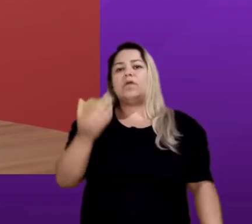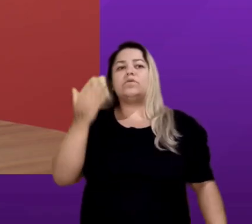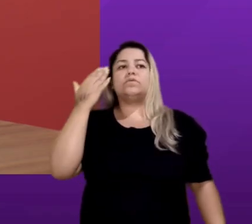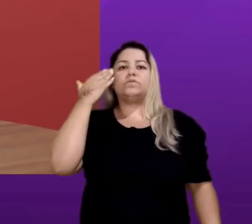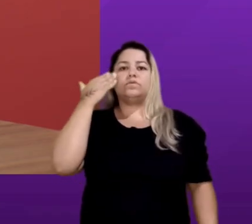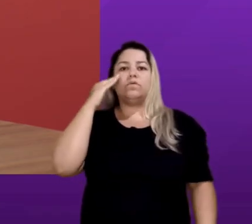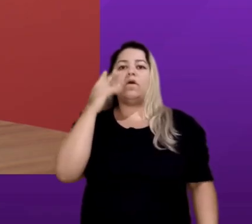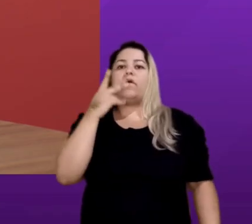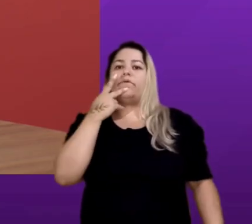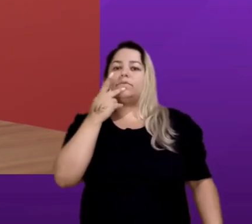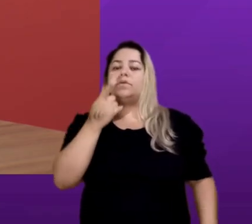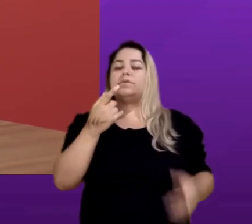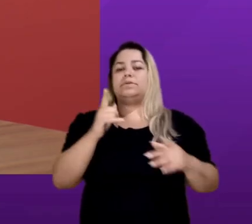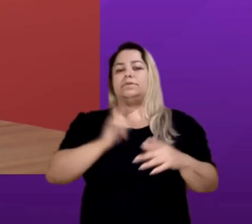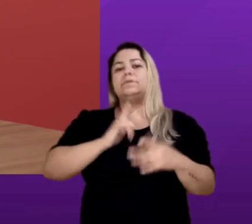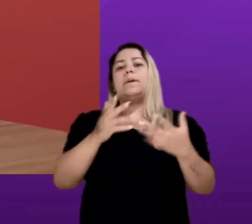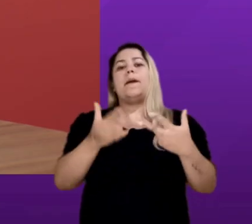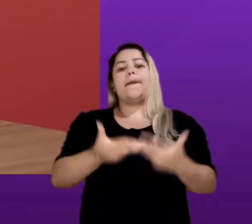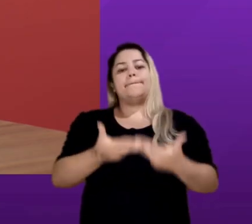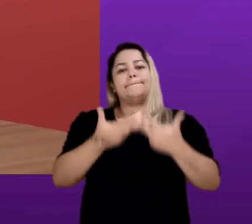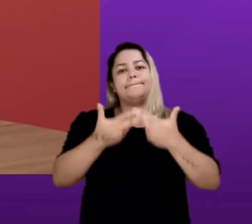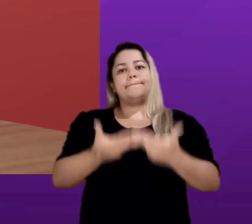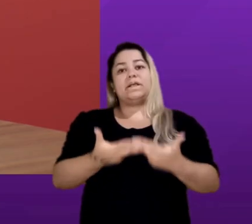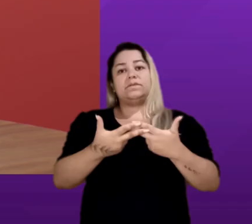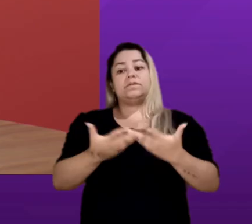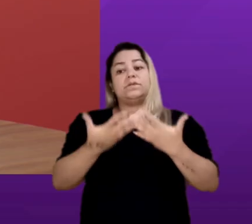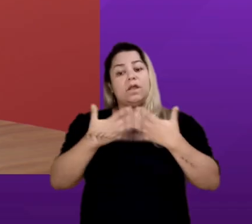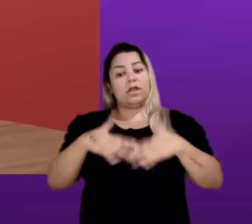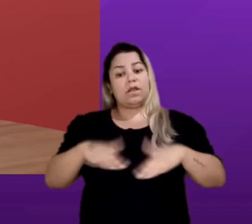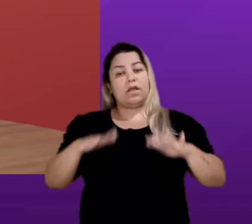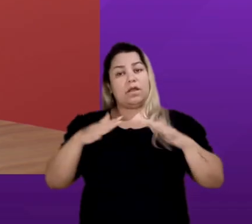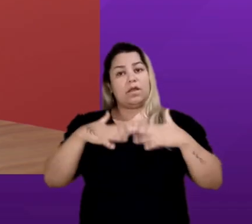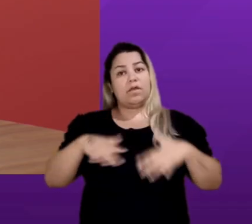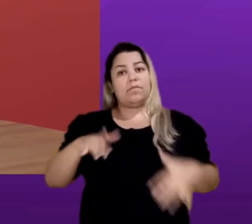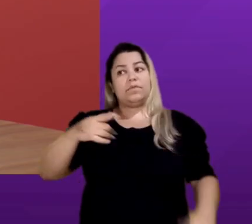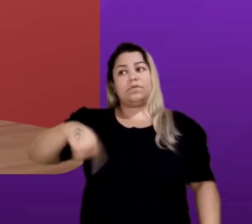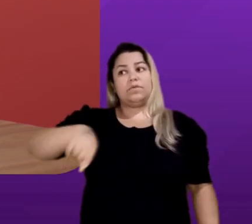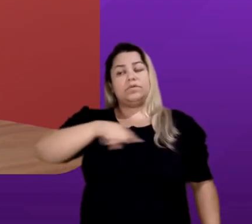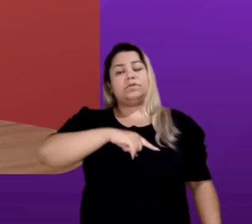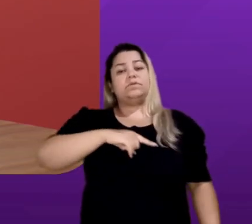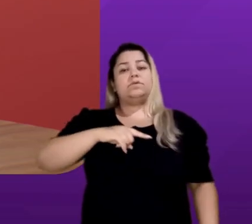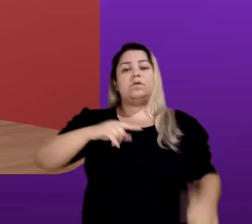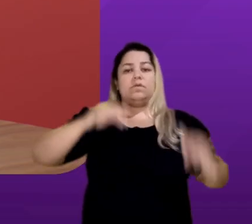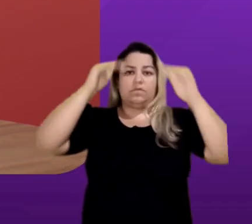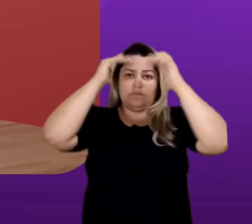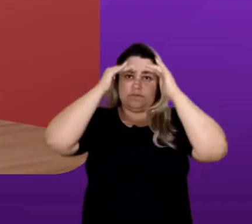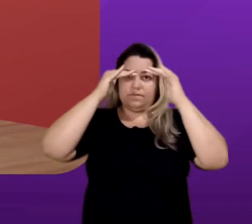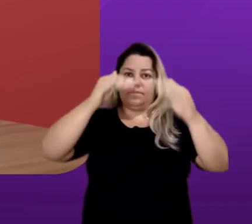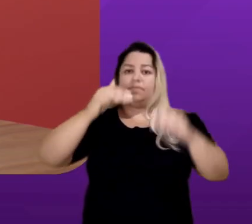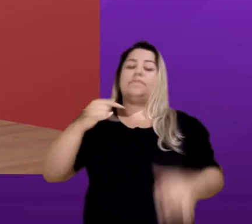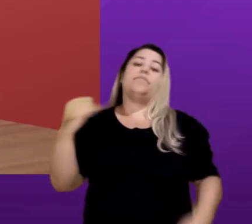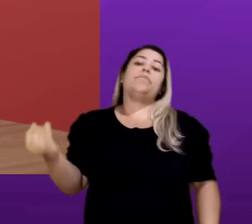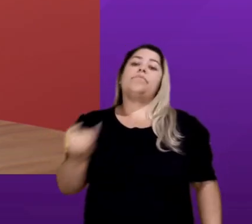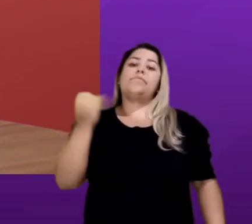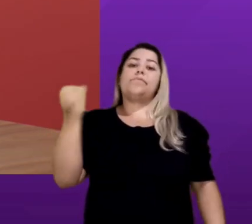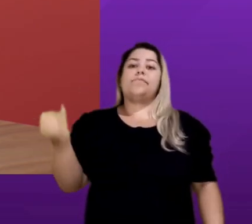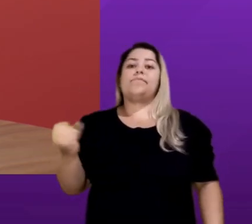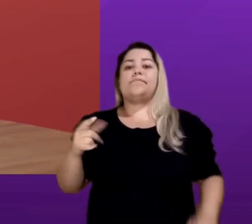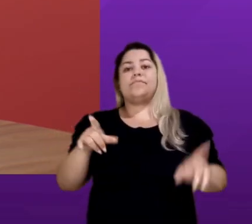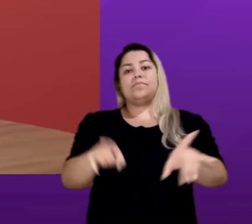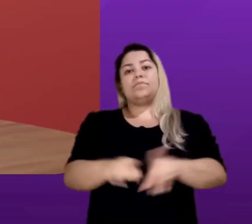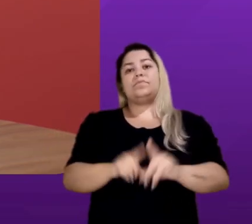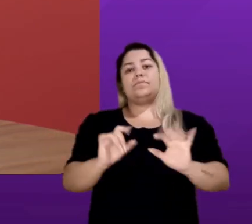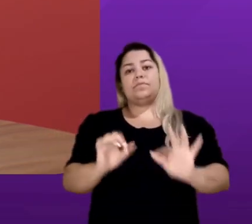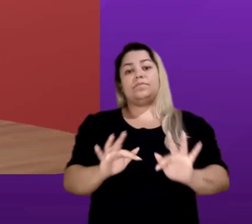pouquinho de paciência. Para nós é muito importante ser respeitado dentro da nossa singularidade e especificidade.